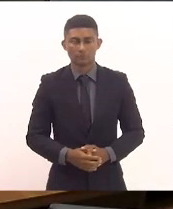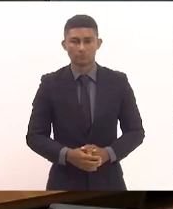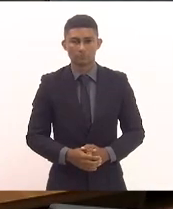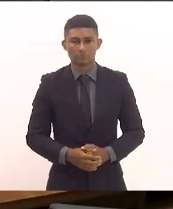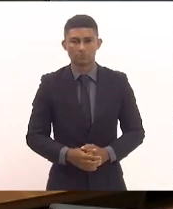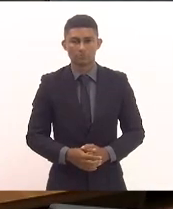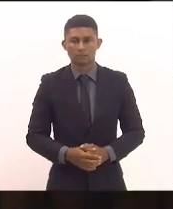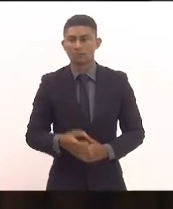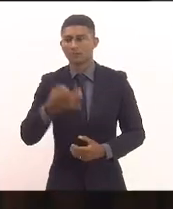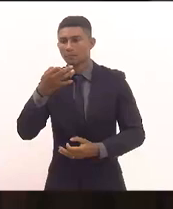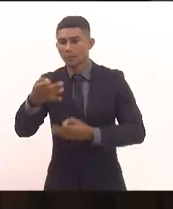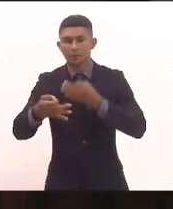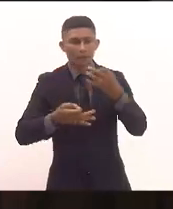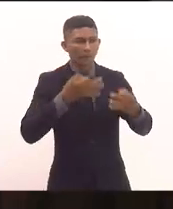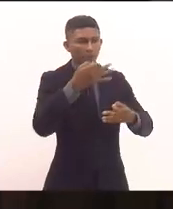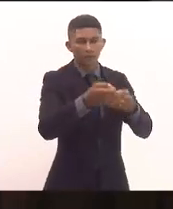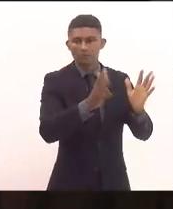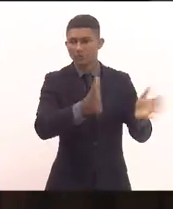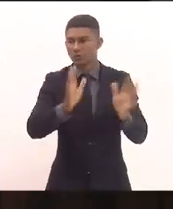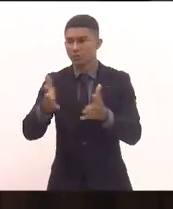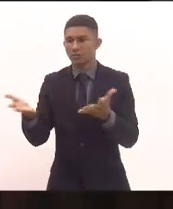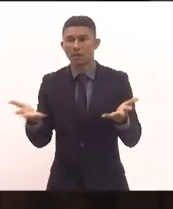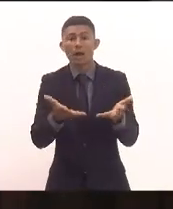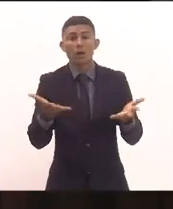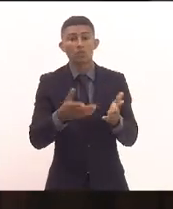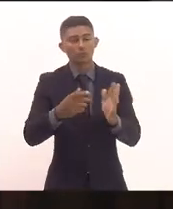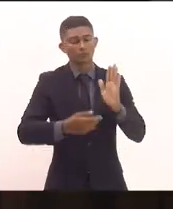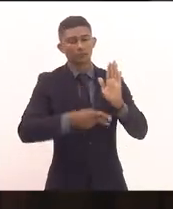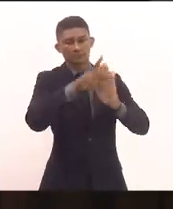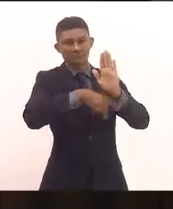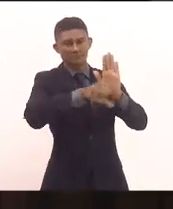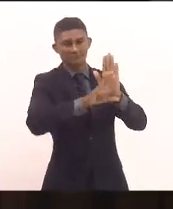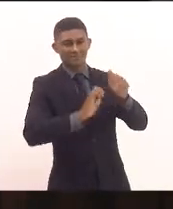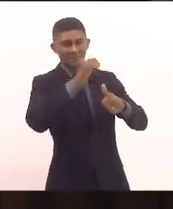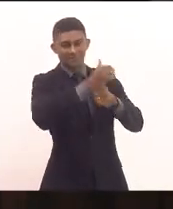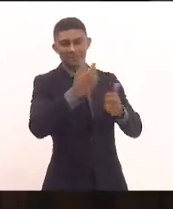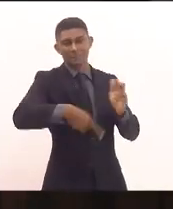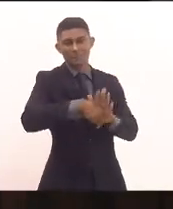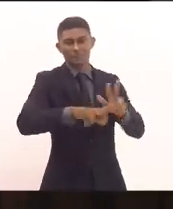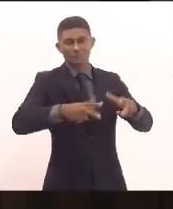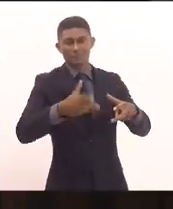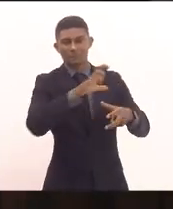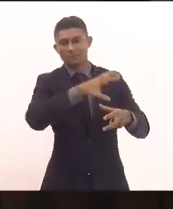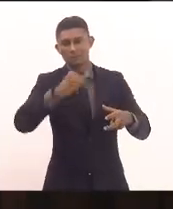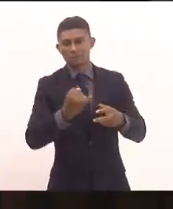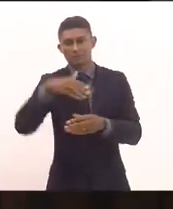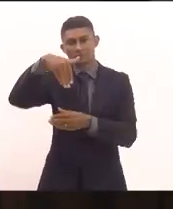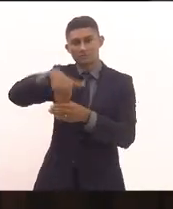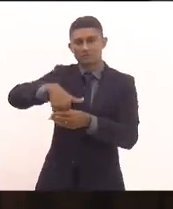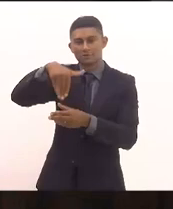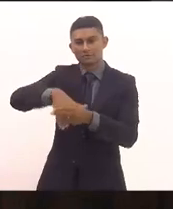Os pareceres emitidos em votação substitutivo da Comissão de Constituição e Justiça.